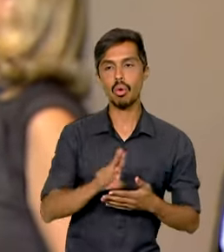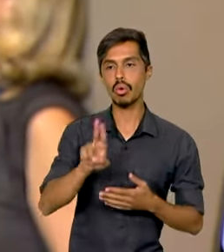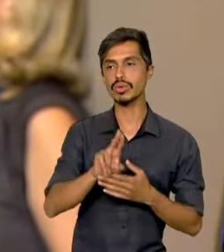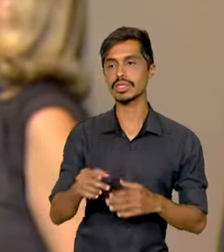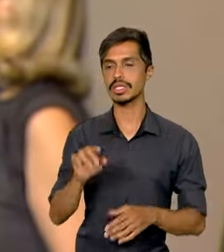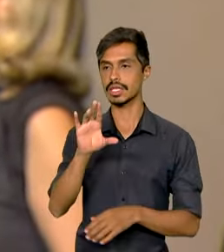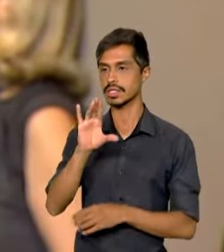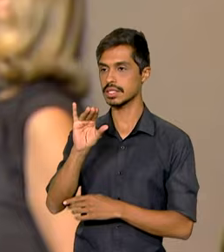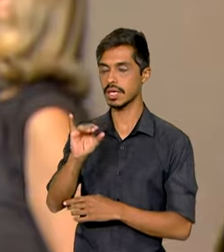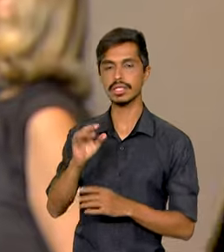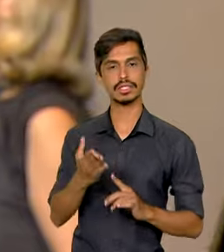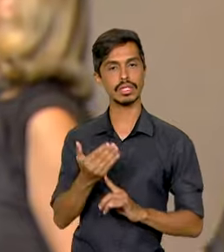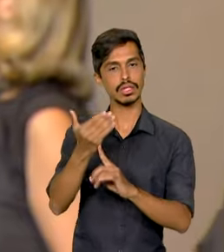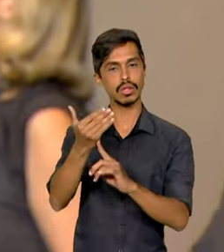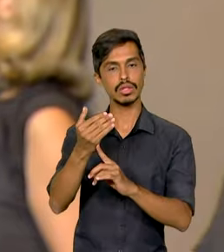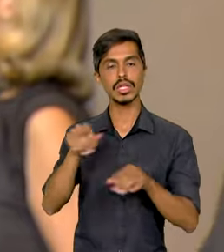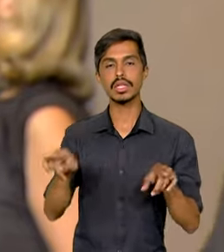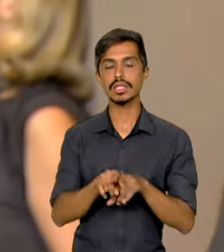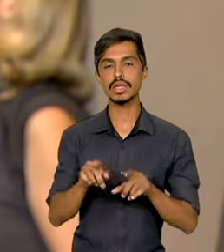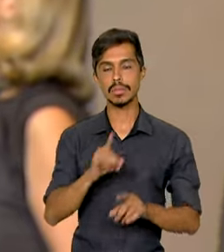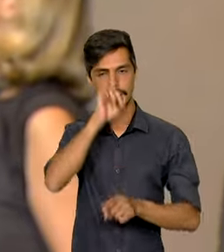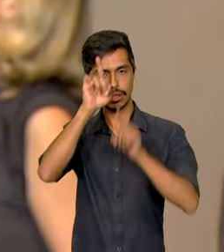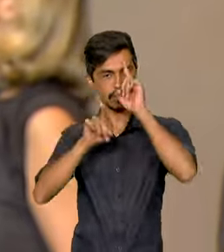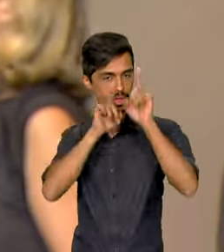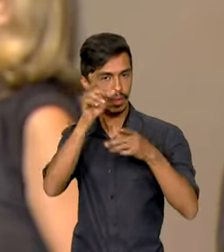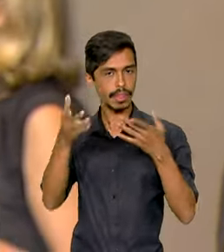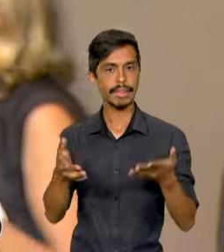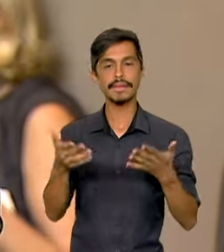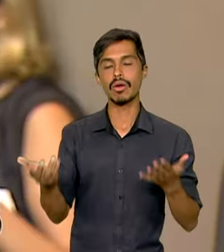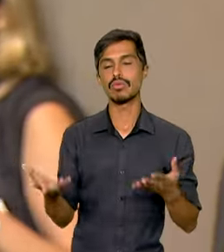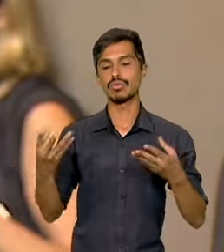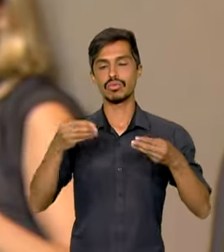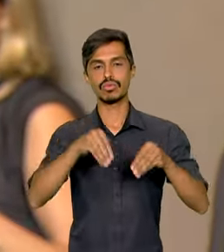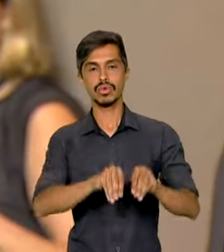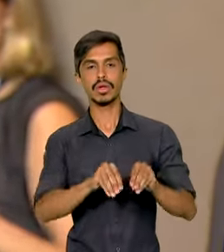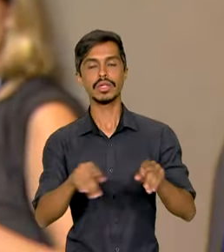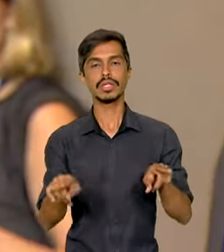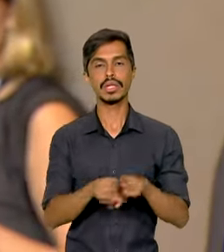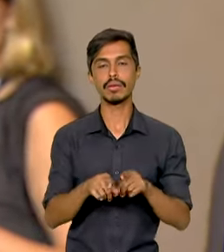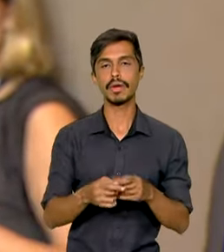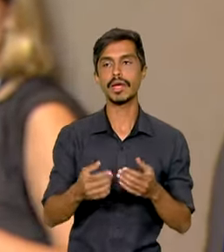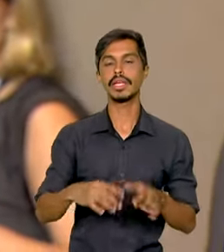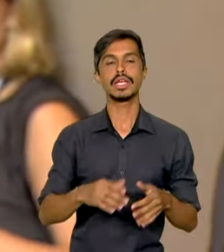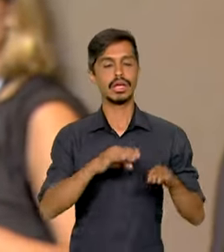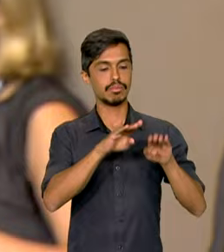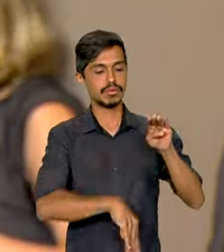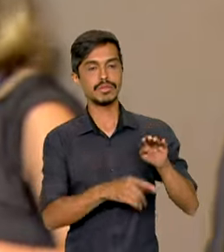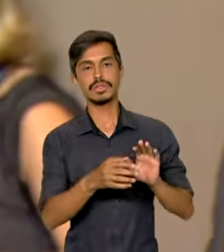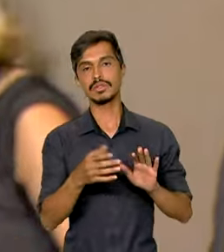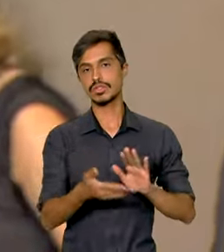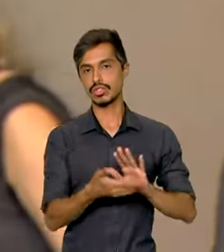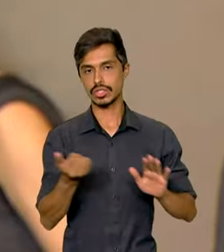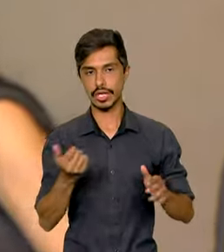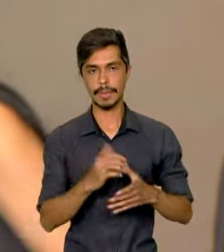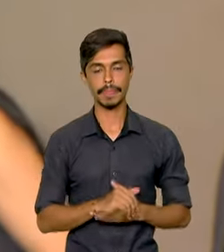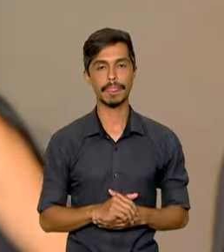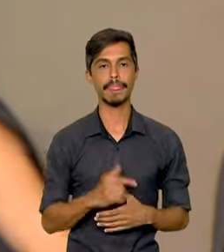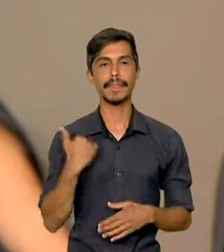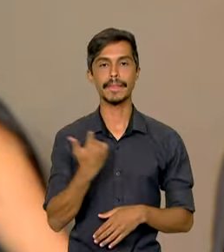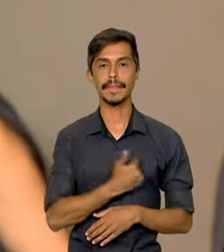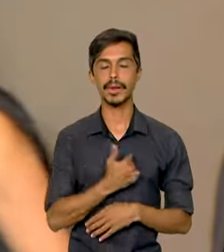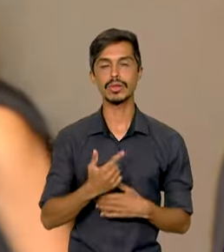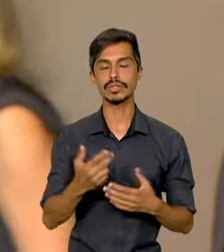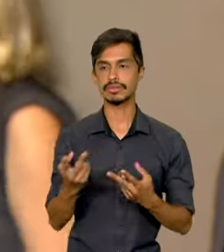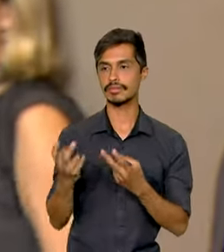da ciência, tecnologia e inovação para a inclusão e redução das desigualdades sociais. Ouviremos